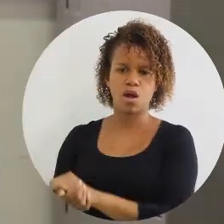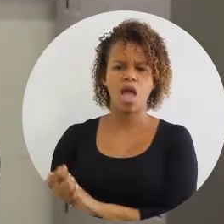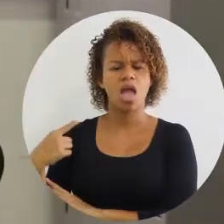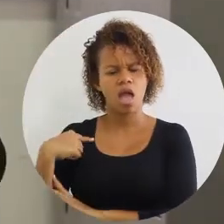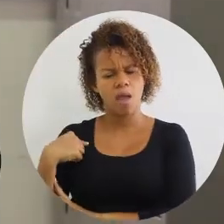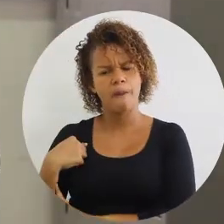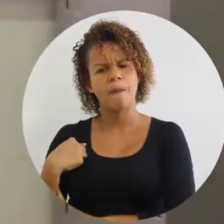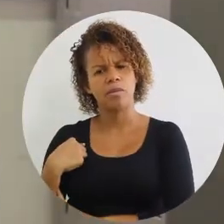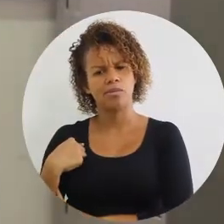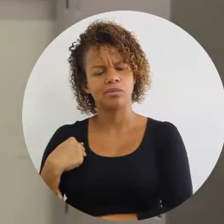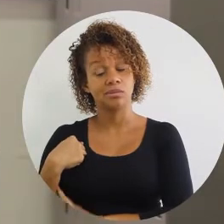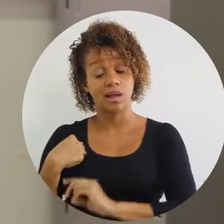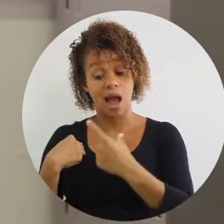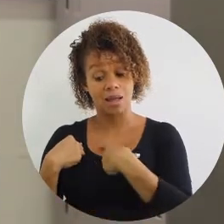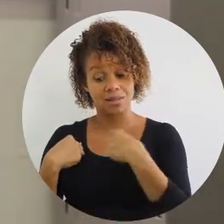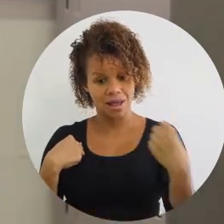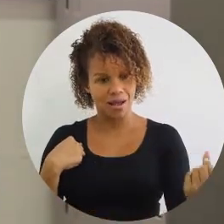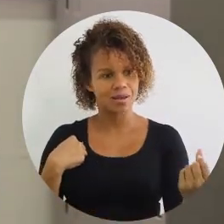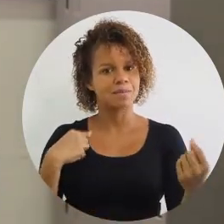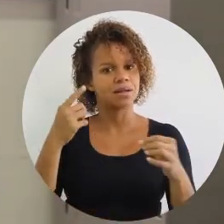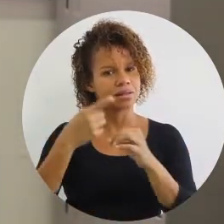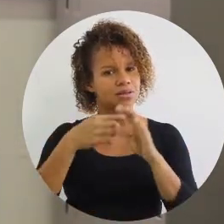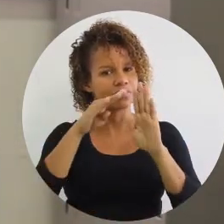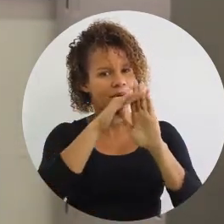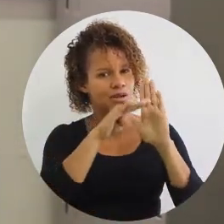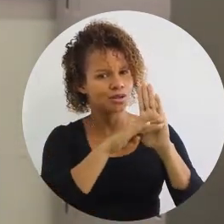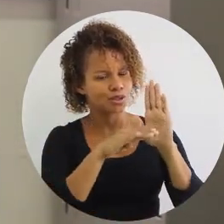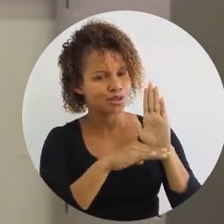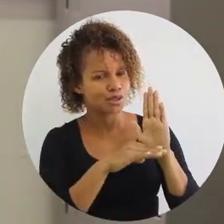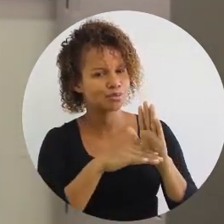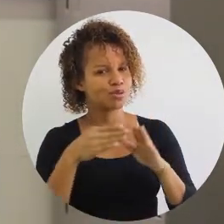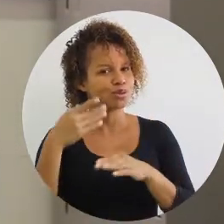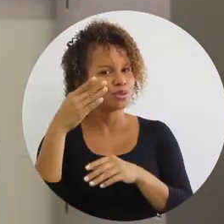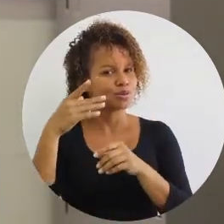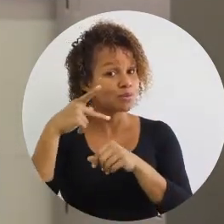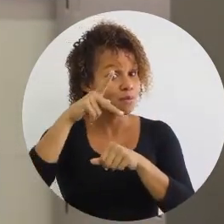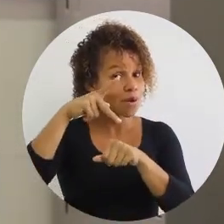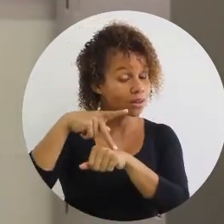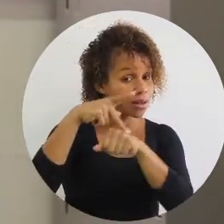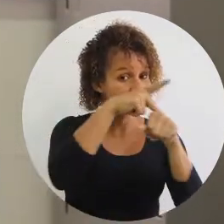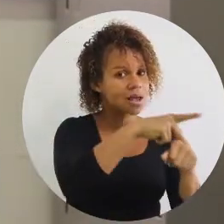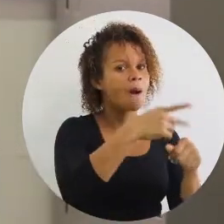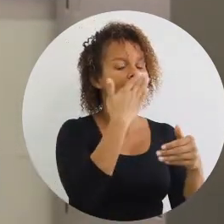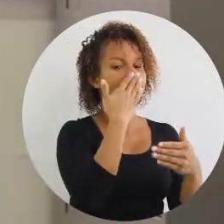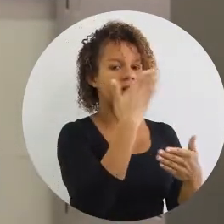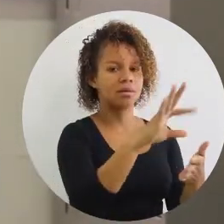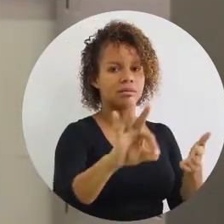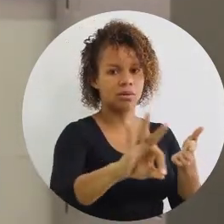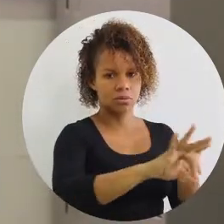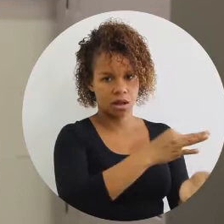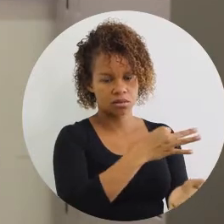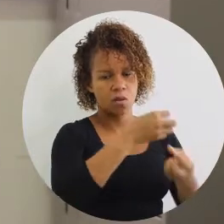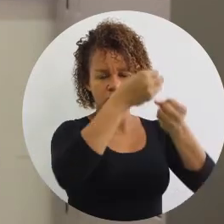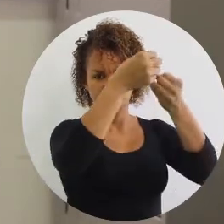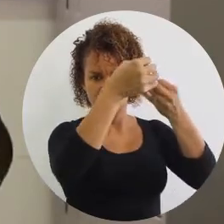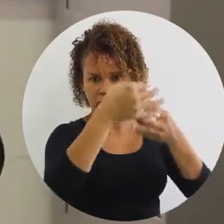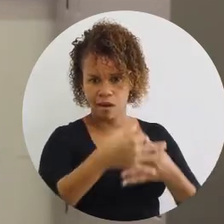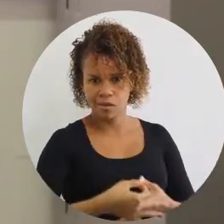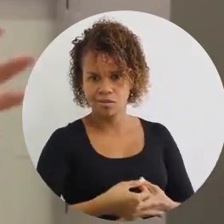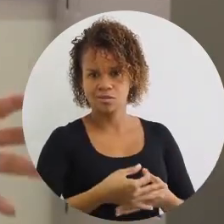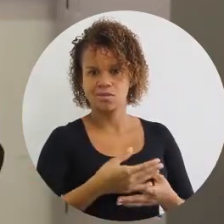que, ao sair, entrar com o regime de exportação, com a solicitação da Receita e a explicação